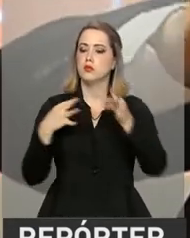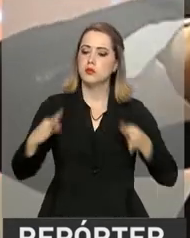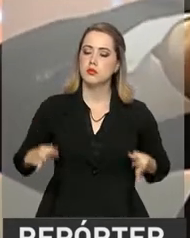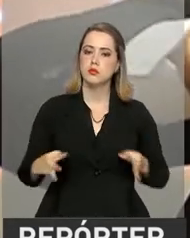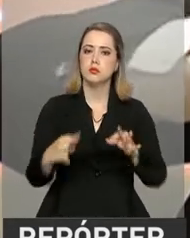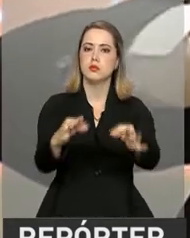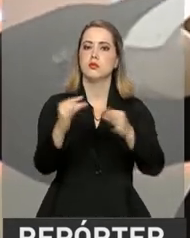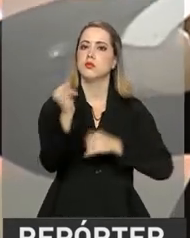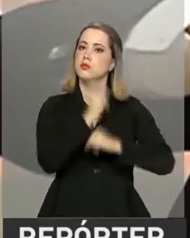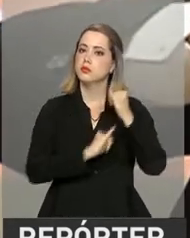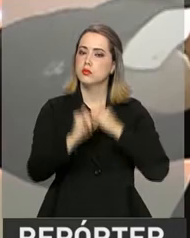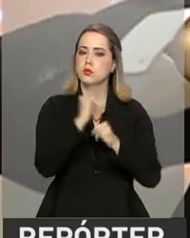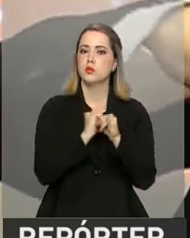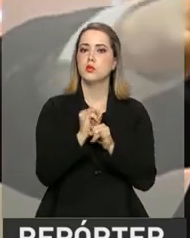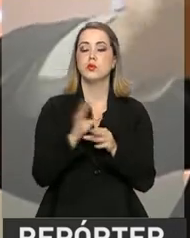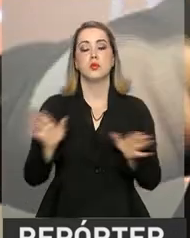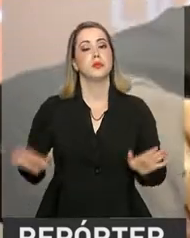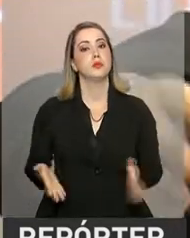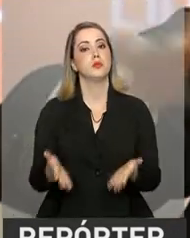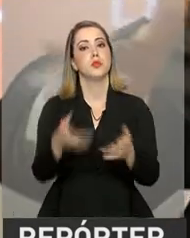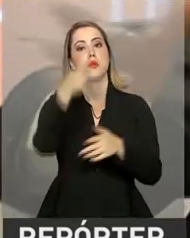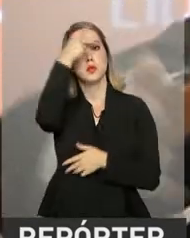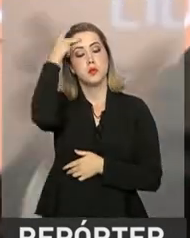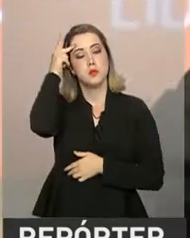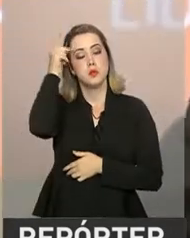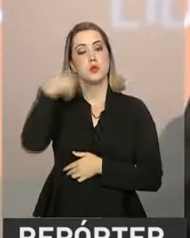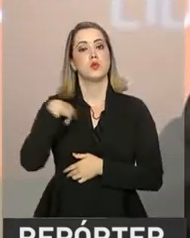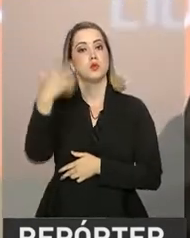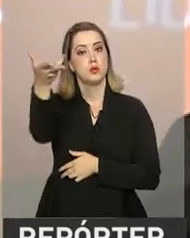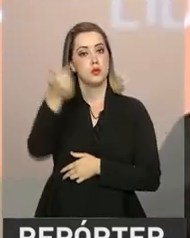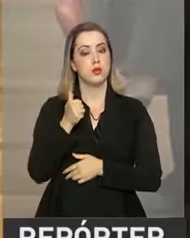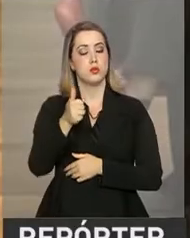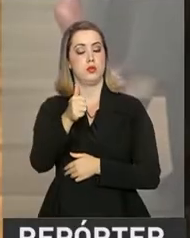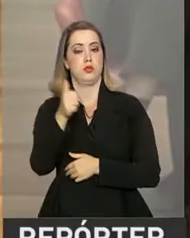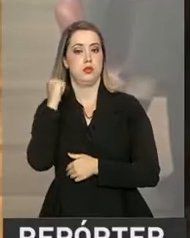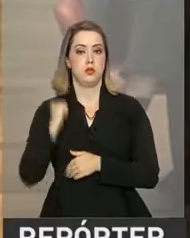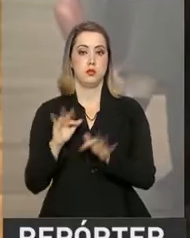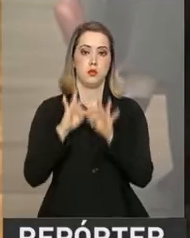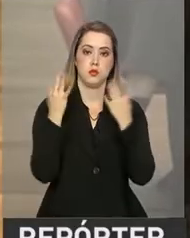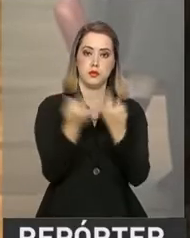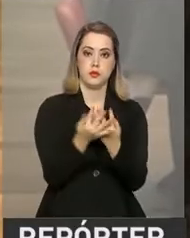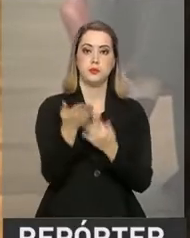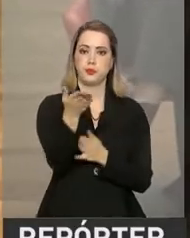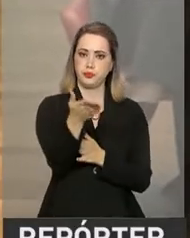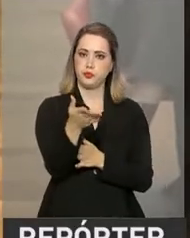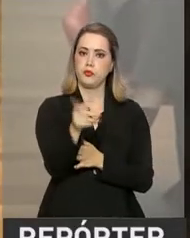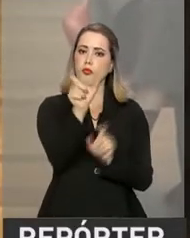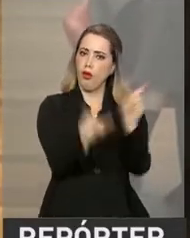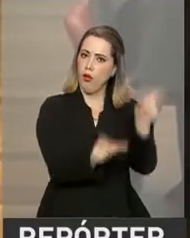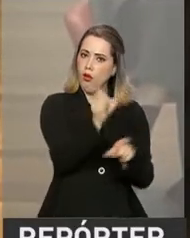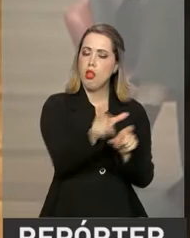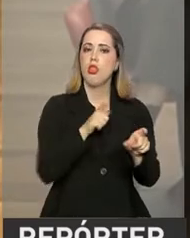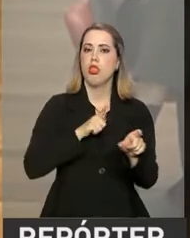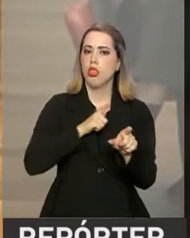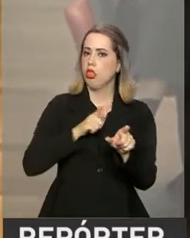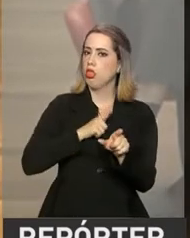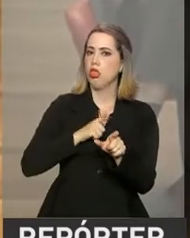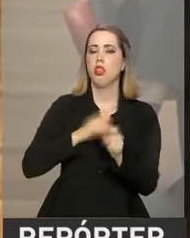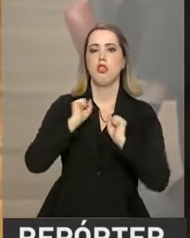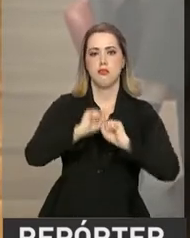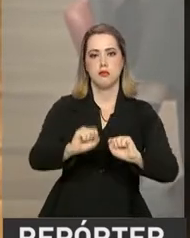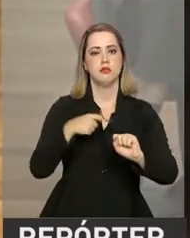para capacitar jovens beneficiários do bolsa família eles têm potencial já lidam com os celulares não têm